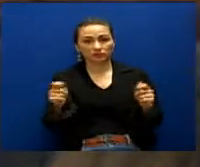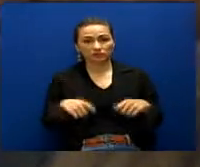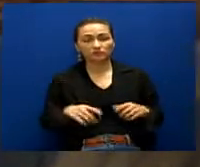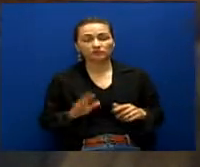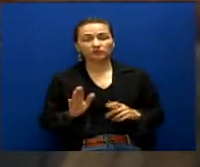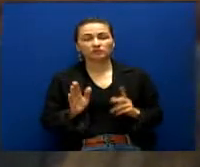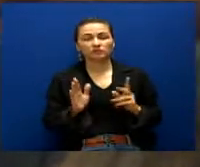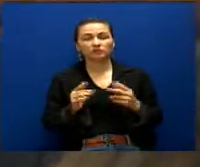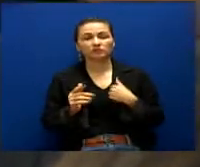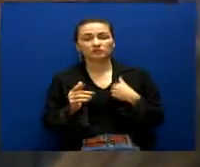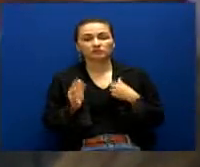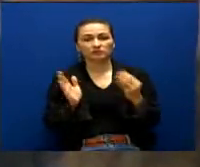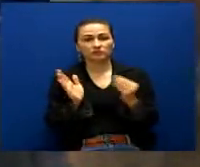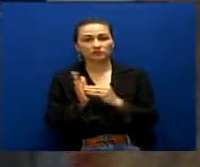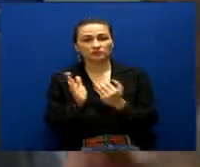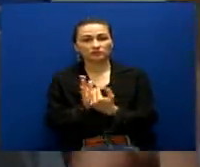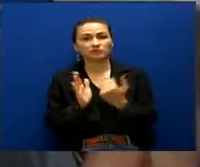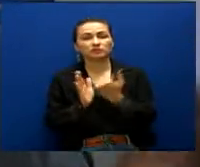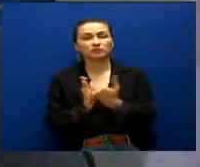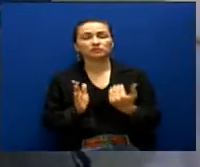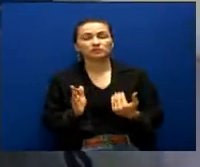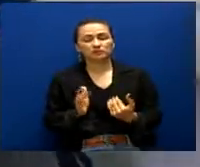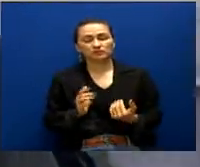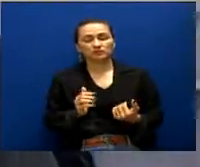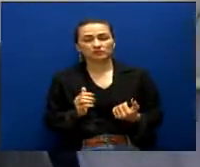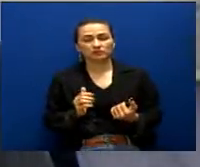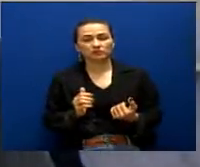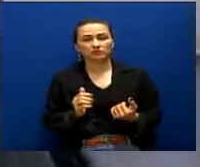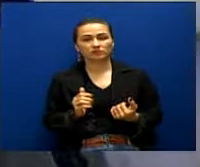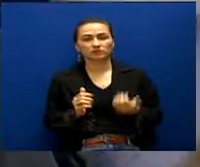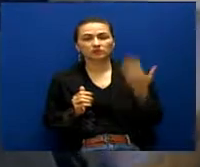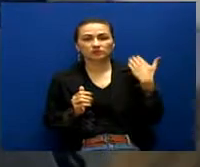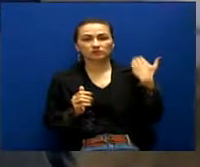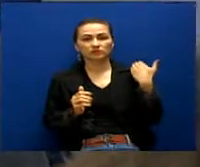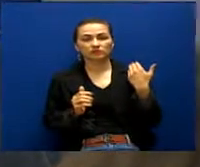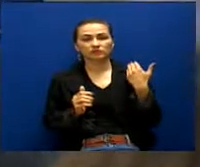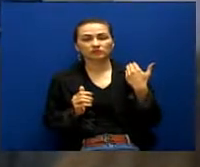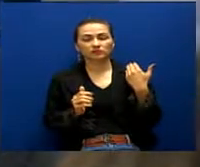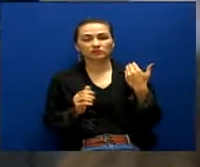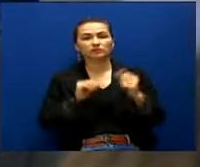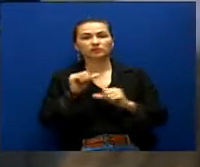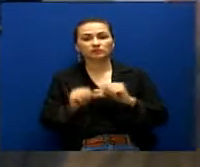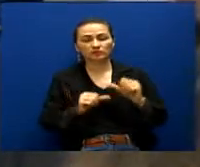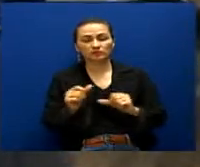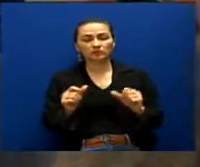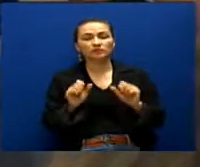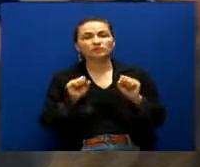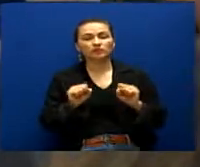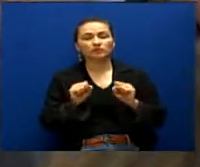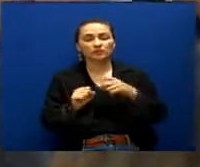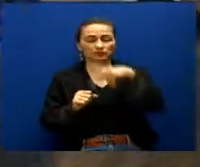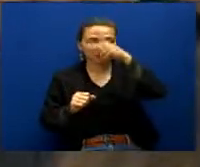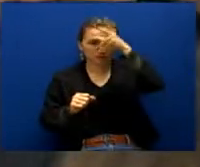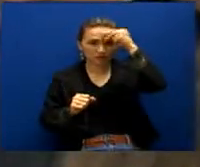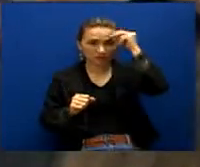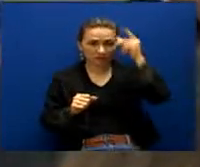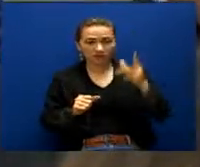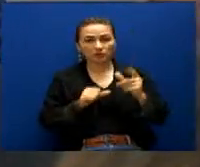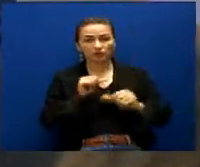eu tenho uma emenda aqui, inclusive, que antigamente essas alterações, pastor Luiz Santos, elas poderiam ser feitas pelo executivo sem passar